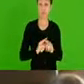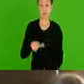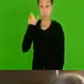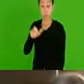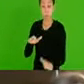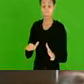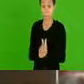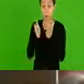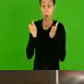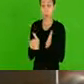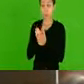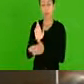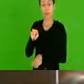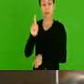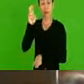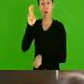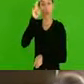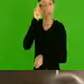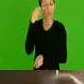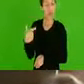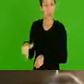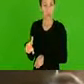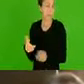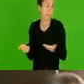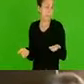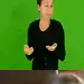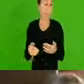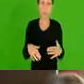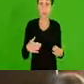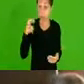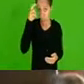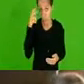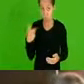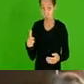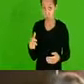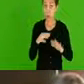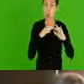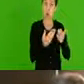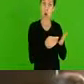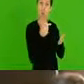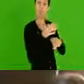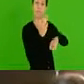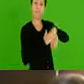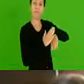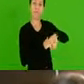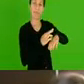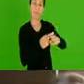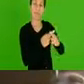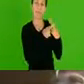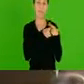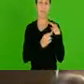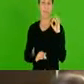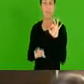tinham cultura. E se não tinham cultura, a escola seria a responsável por oferecer essa cultura